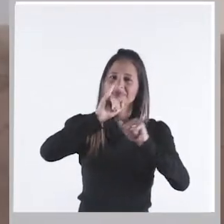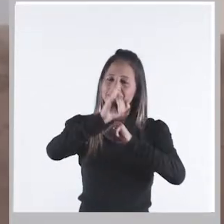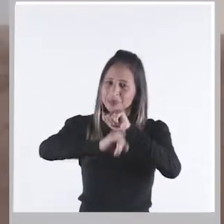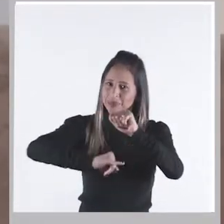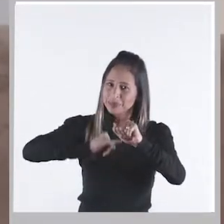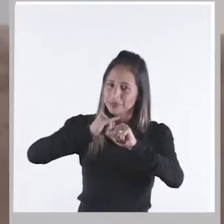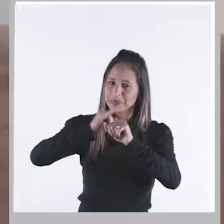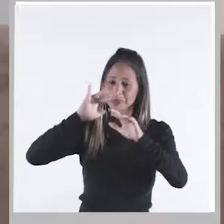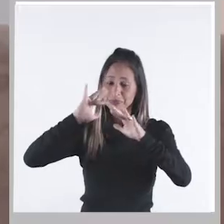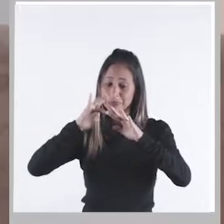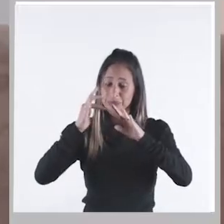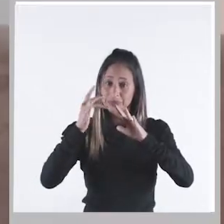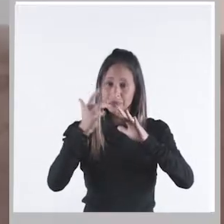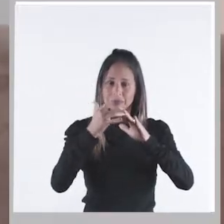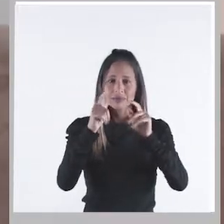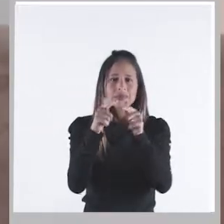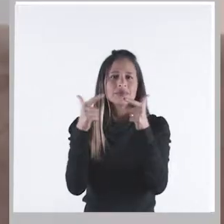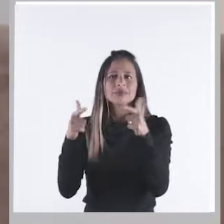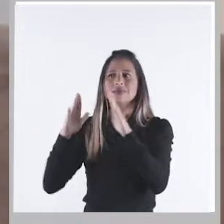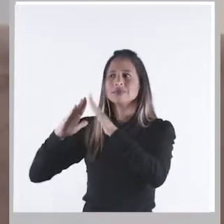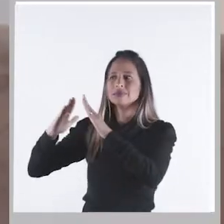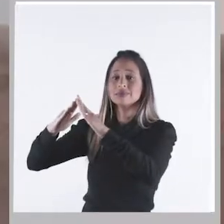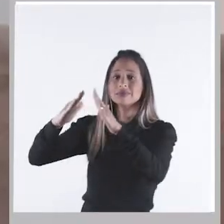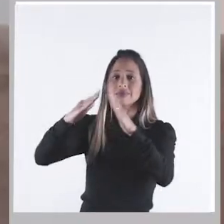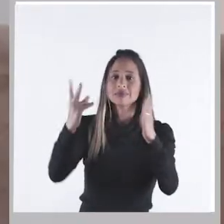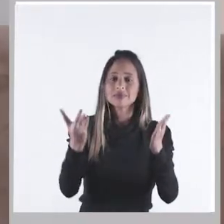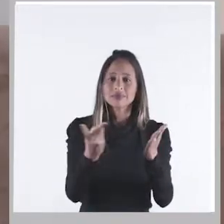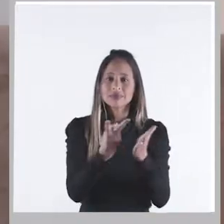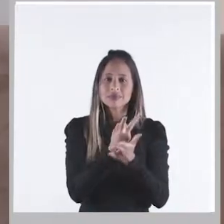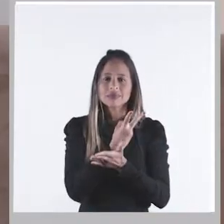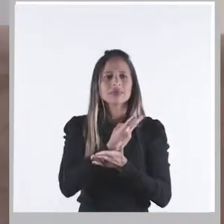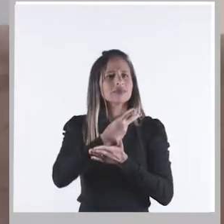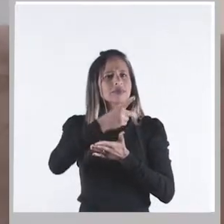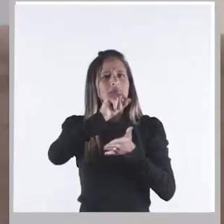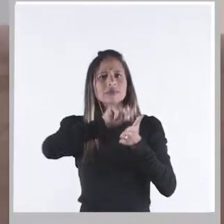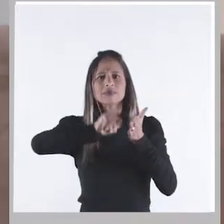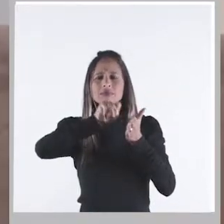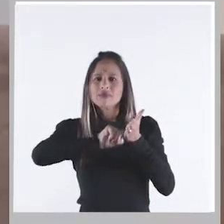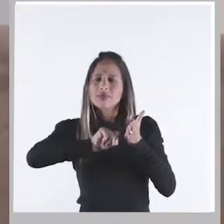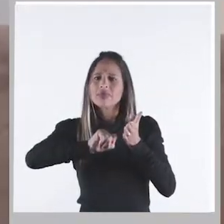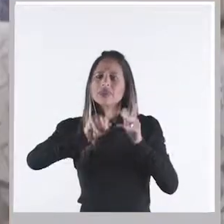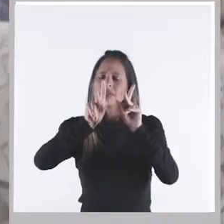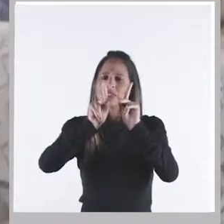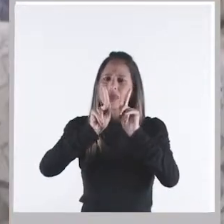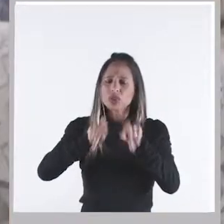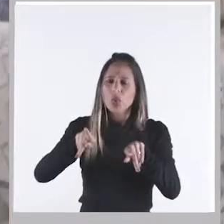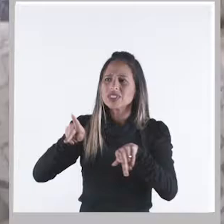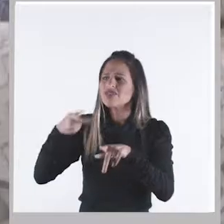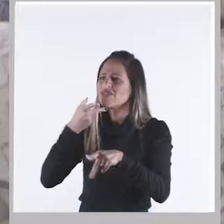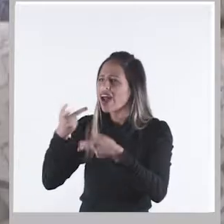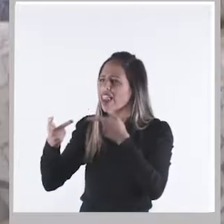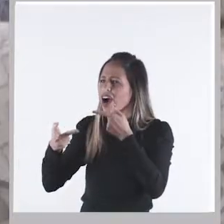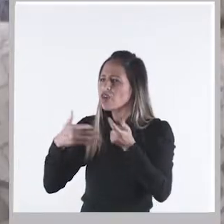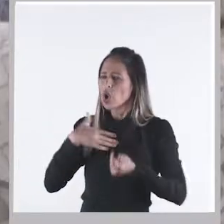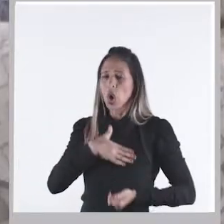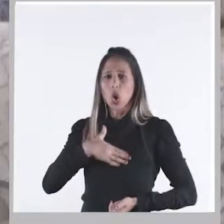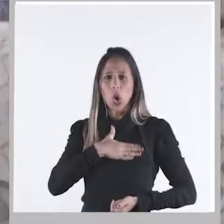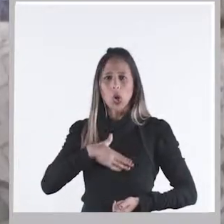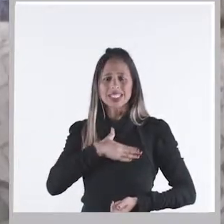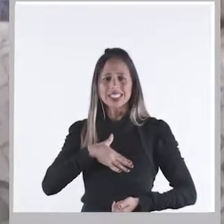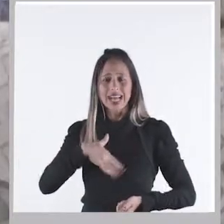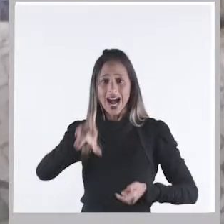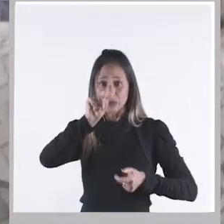e, com muito sucesso, os textos começaram a ser comentados, as pessoas gostavam muito do que ela